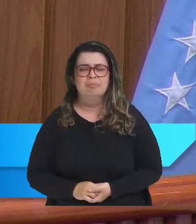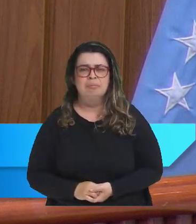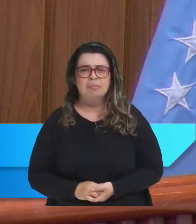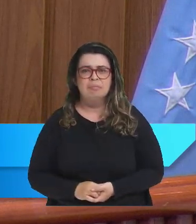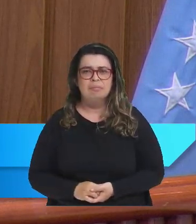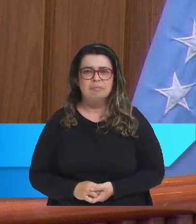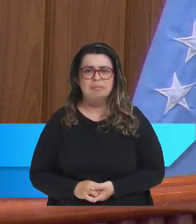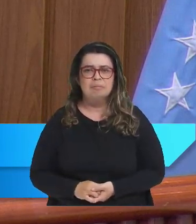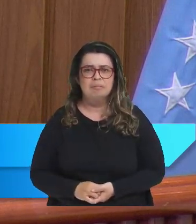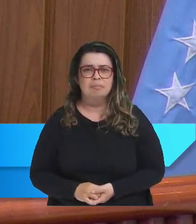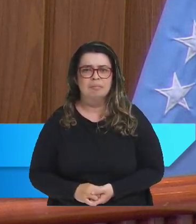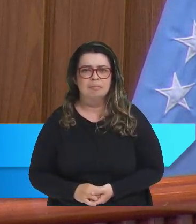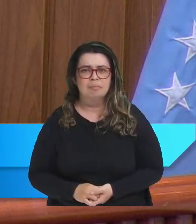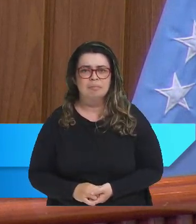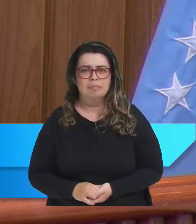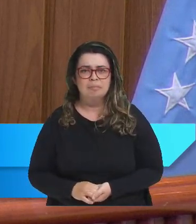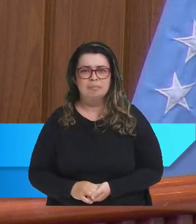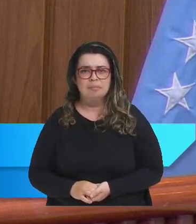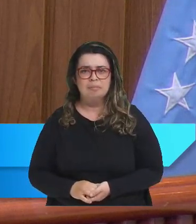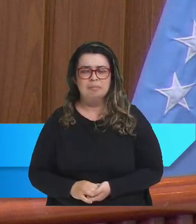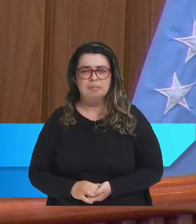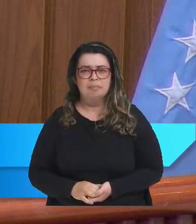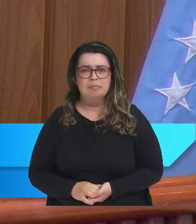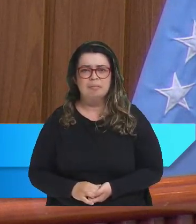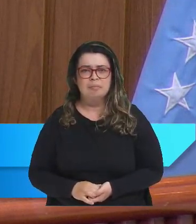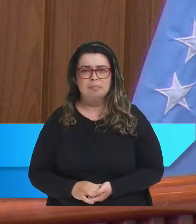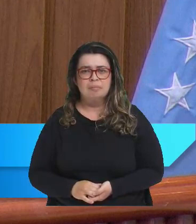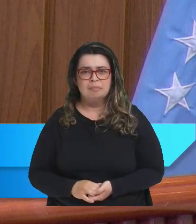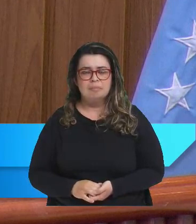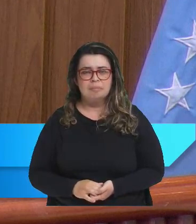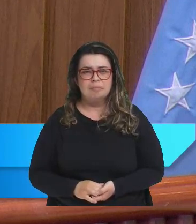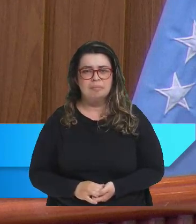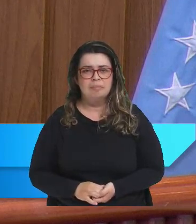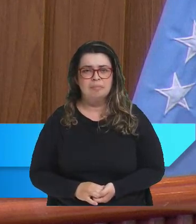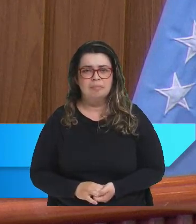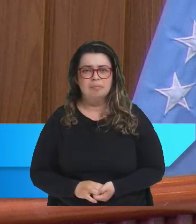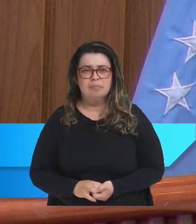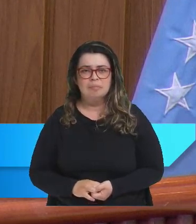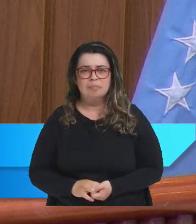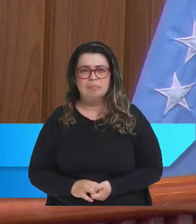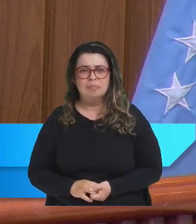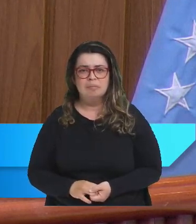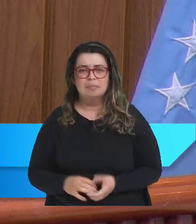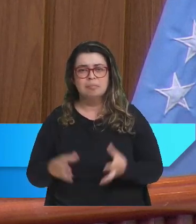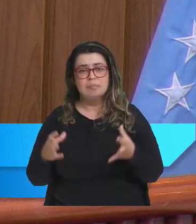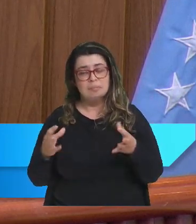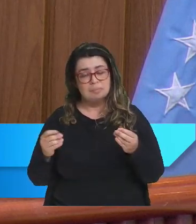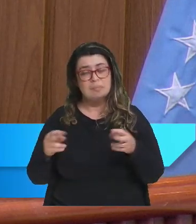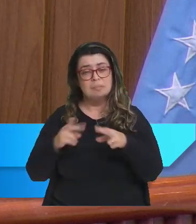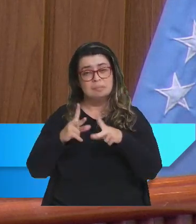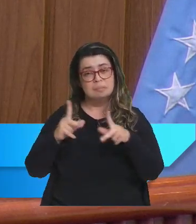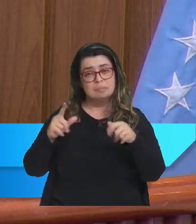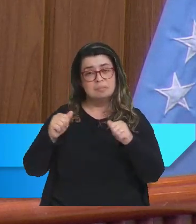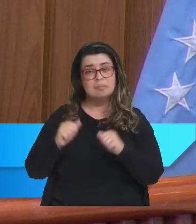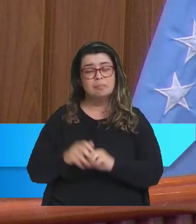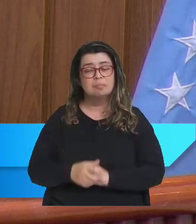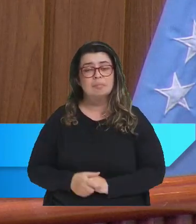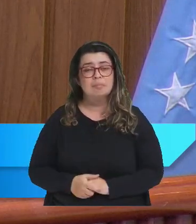nós verificamos que é reincidentes, né? E muitas coisas eles já